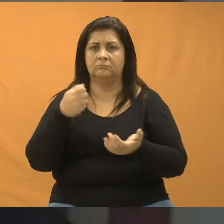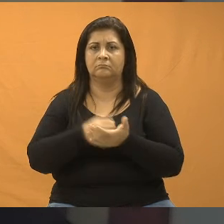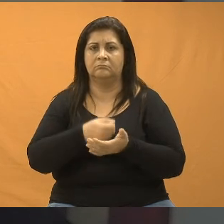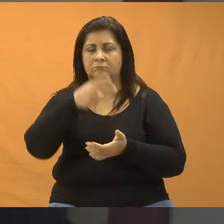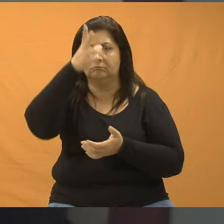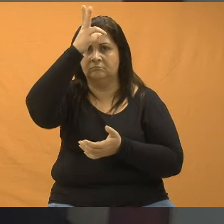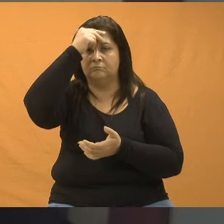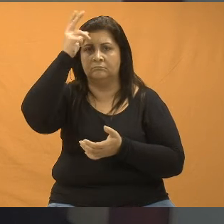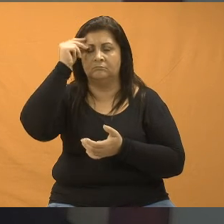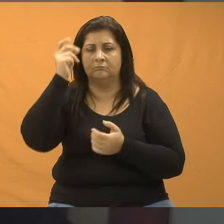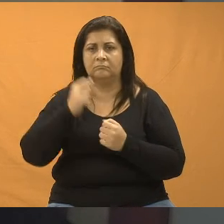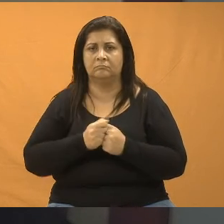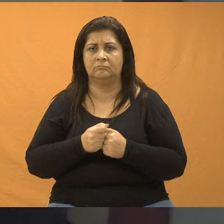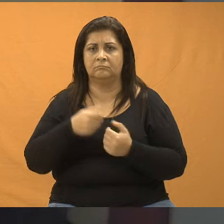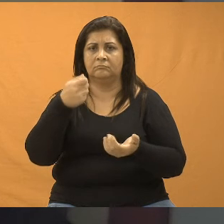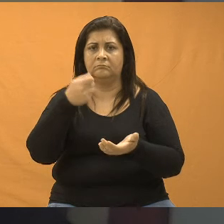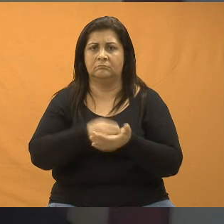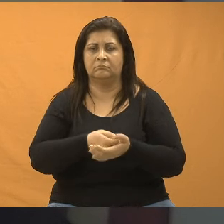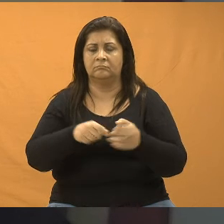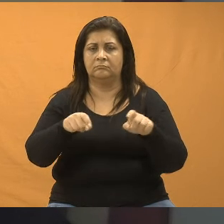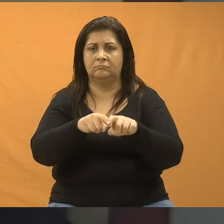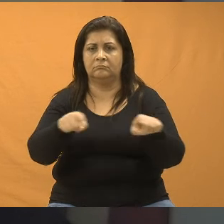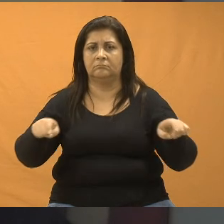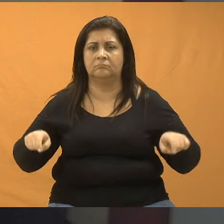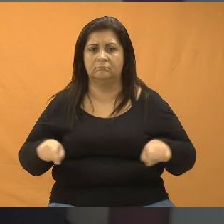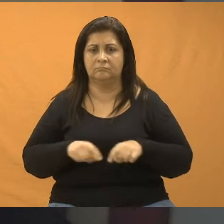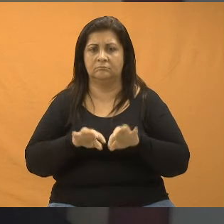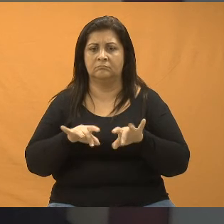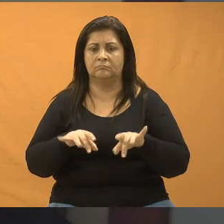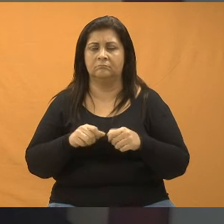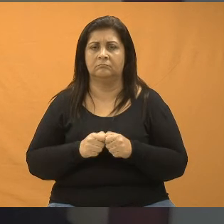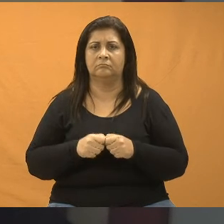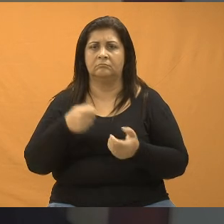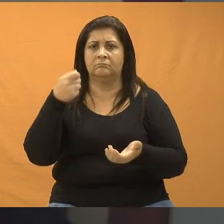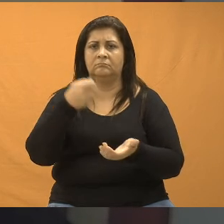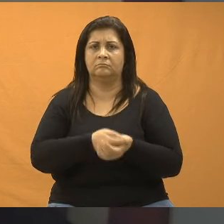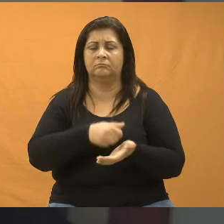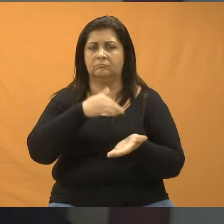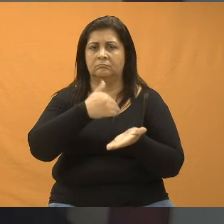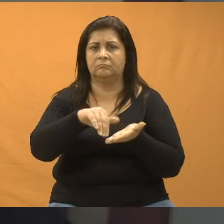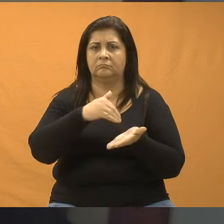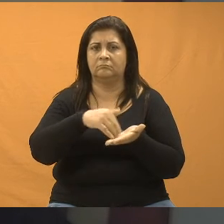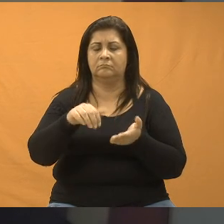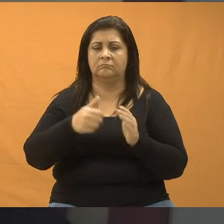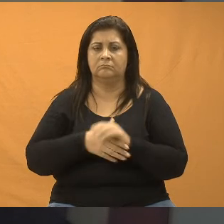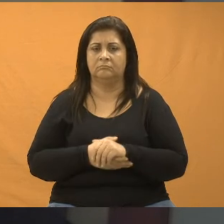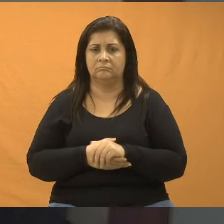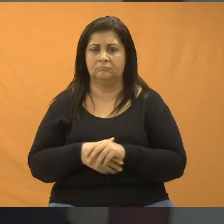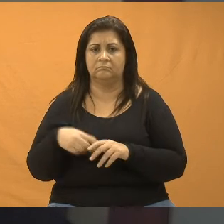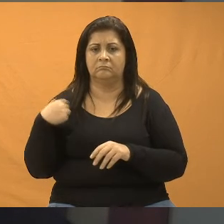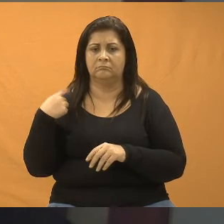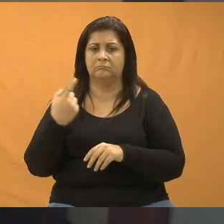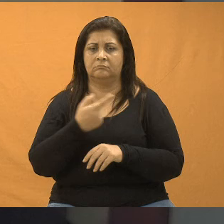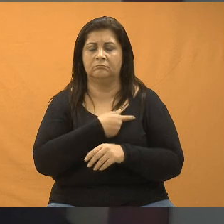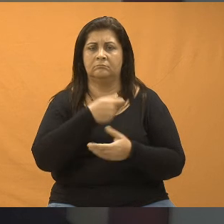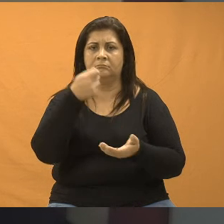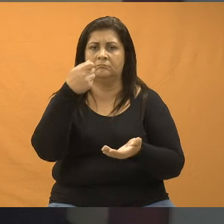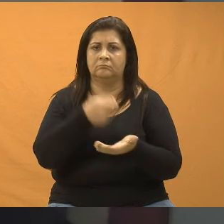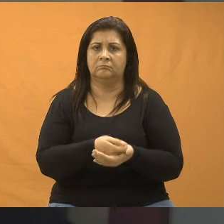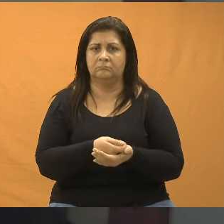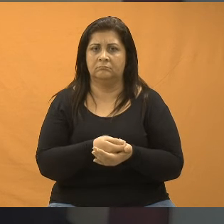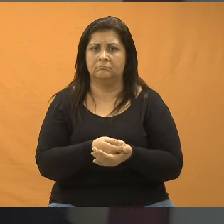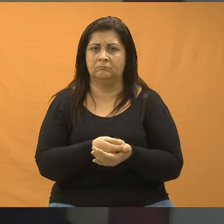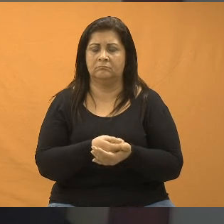super gabinete, nós pagamos uma secretaria de finanças, nós pagamos um